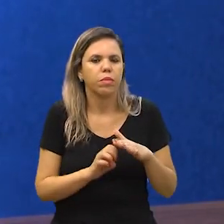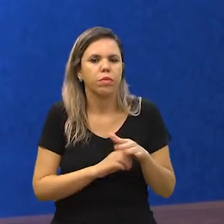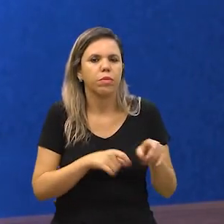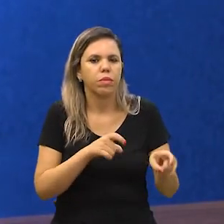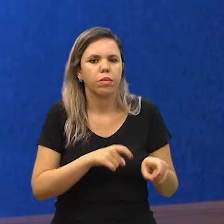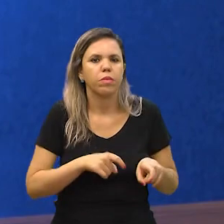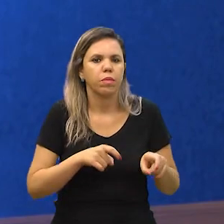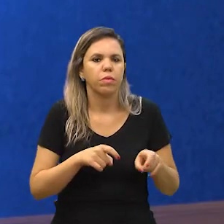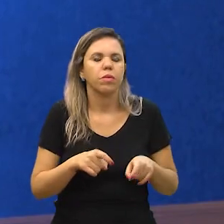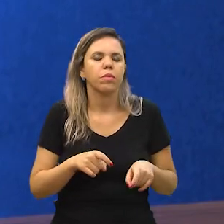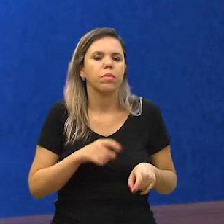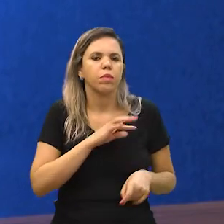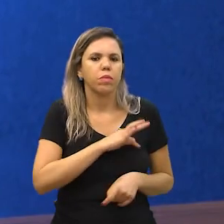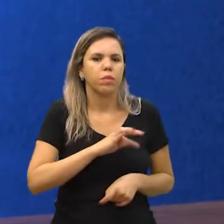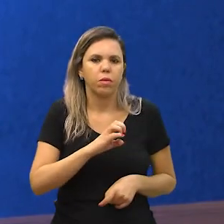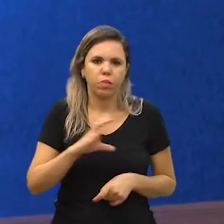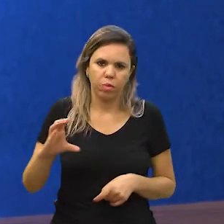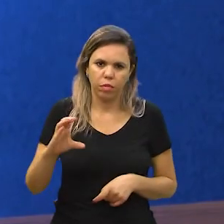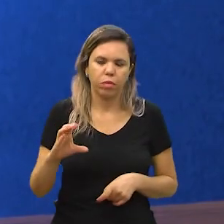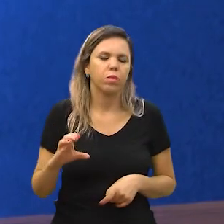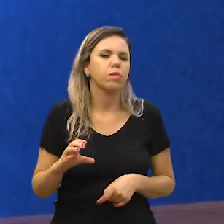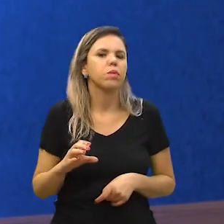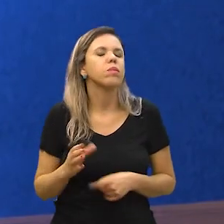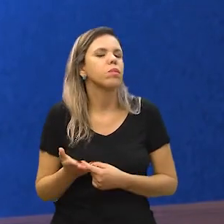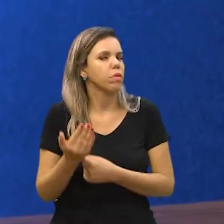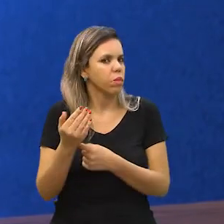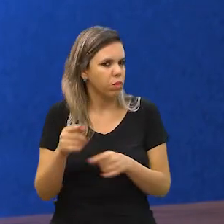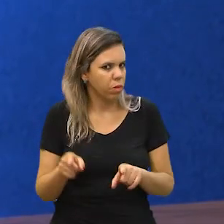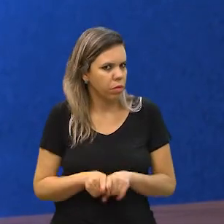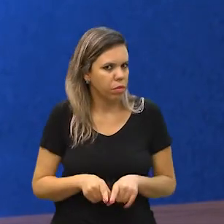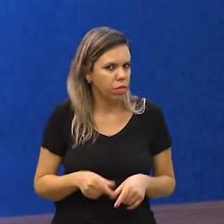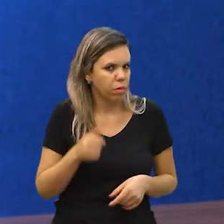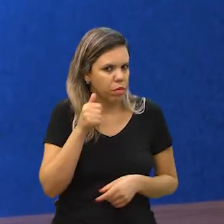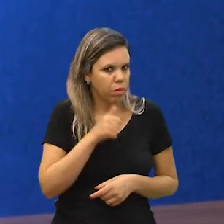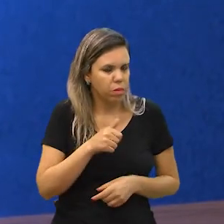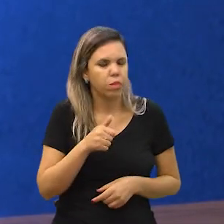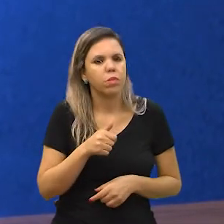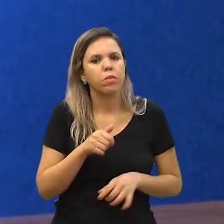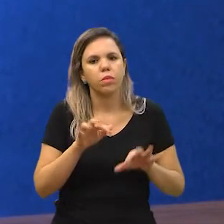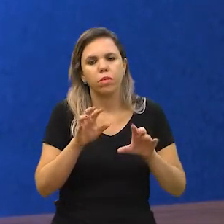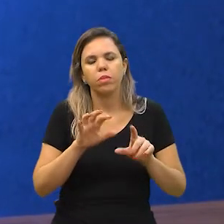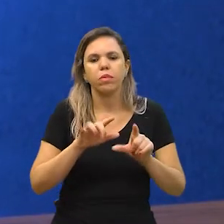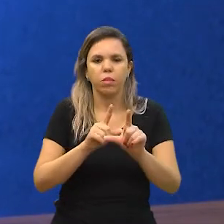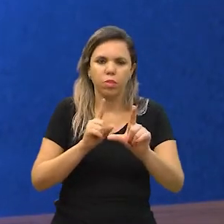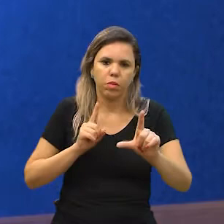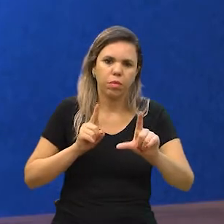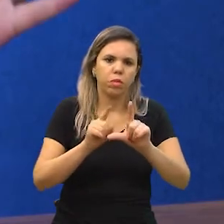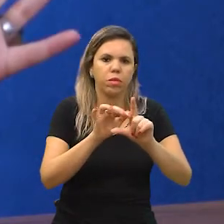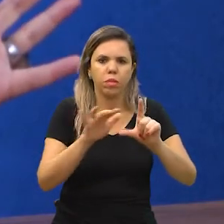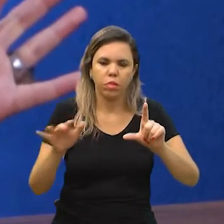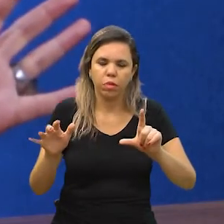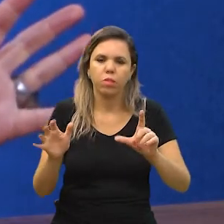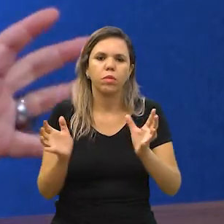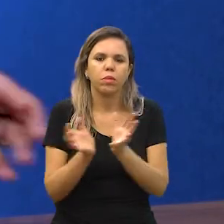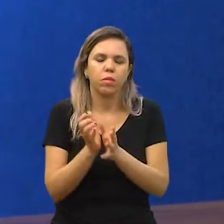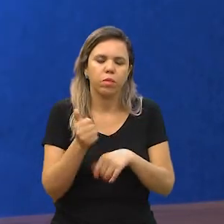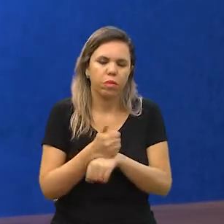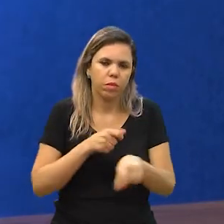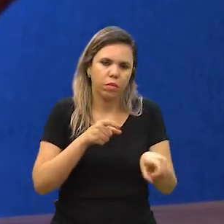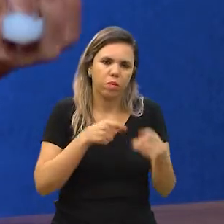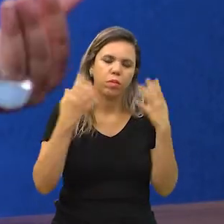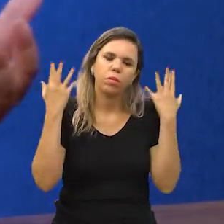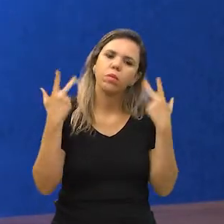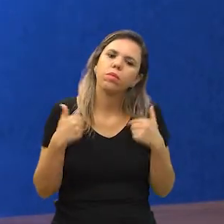chama Agrotech, que trabalha justamente com a questão de ela é uma digital influencer no mundo agro,